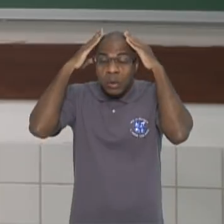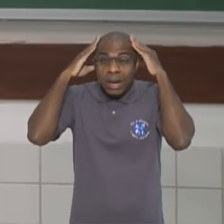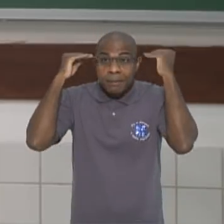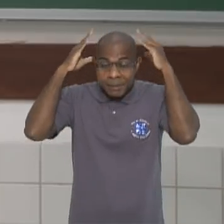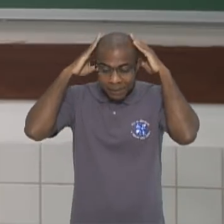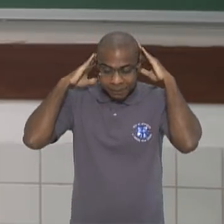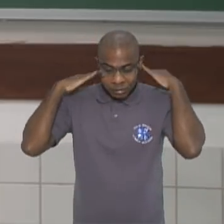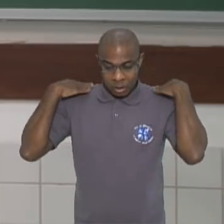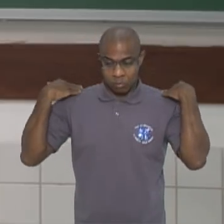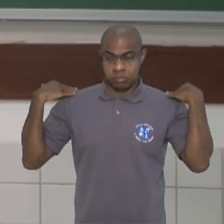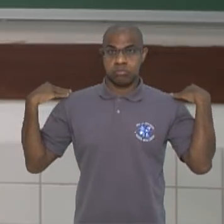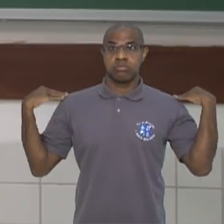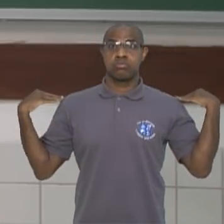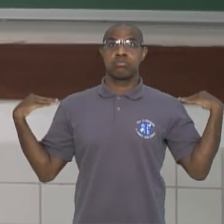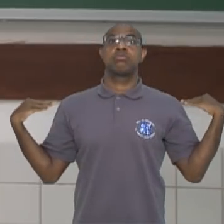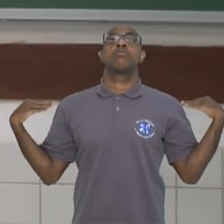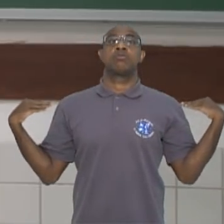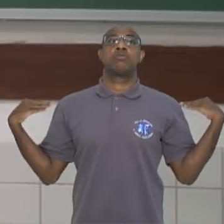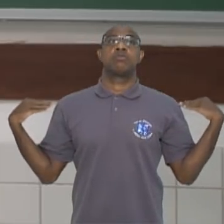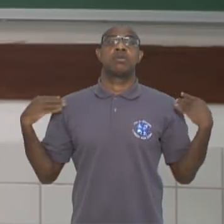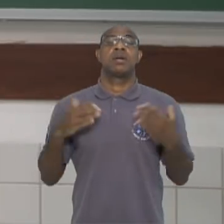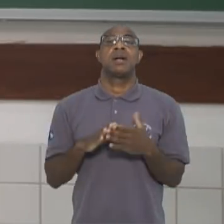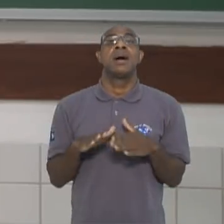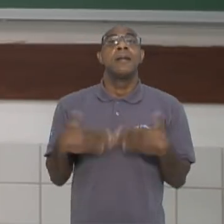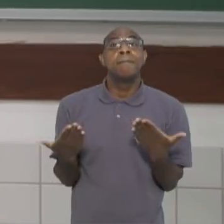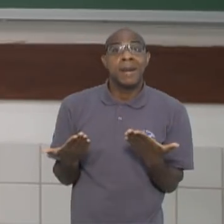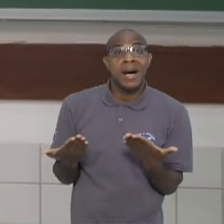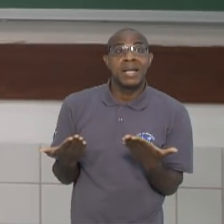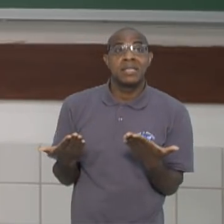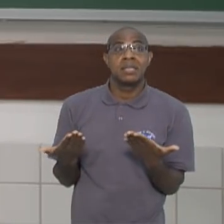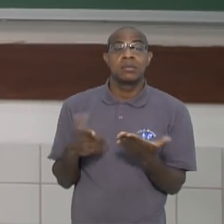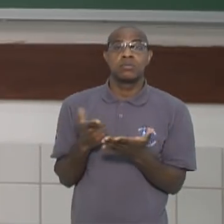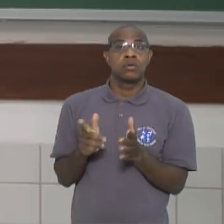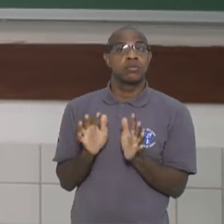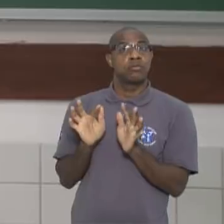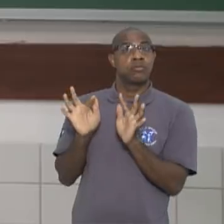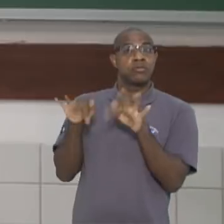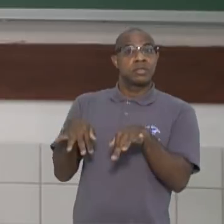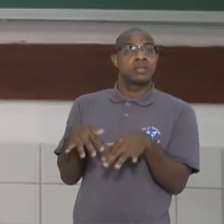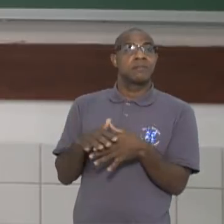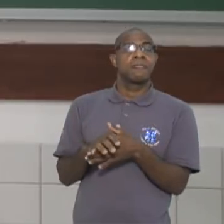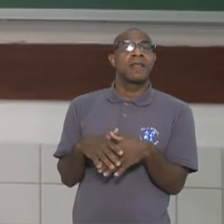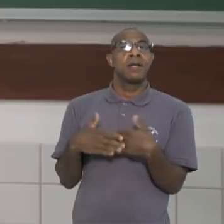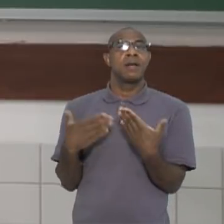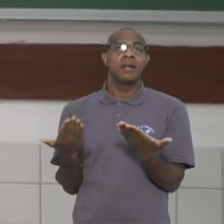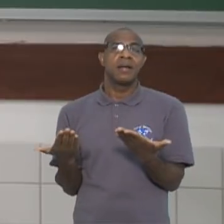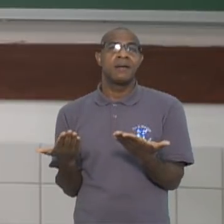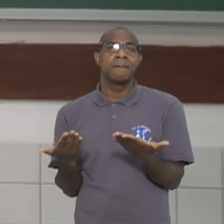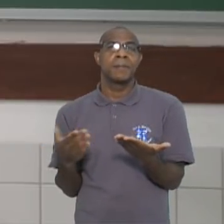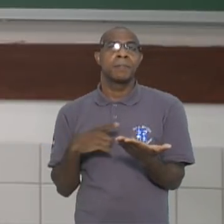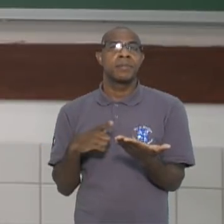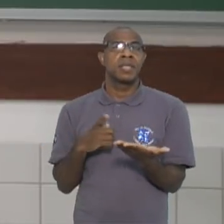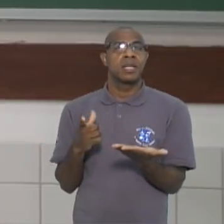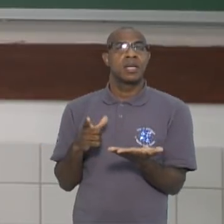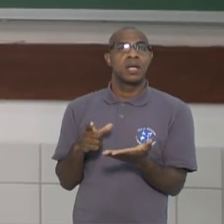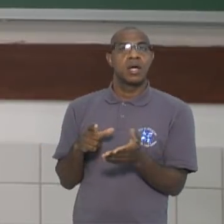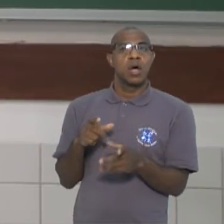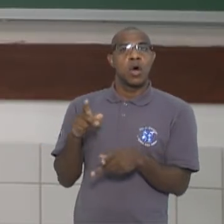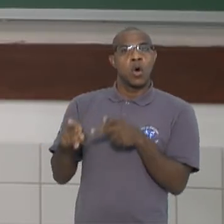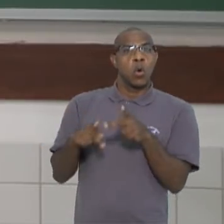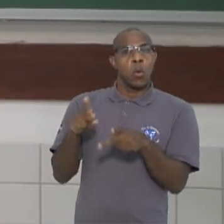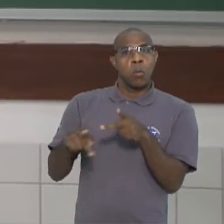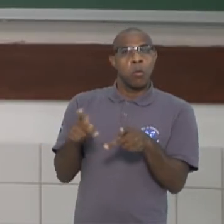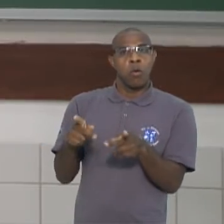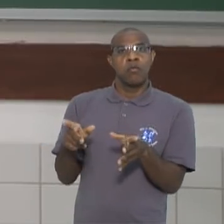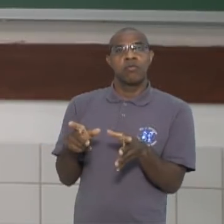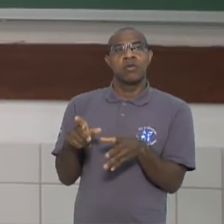longos. Né? Até a gente vai ver que quando chega ao fim da dinastia merovingia, né, uma das coisas que aqueles que tiram o último rei merovingio